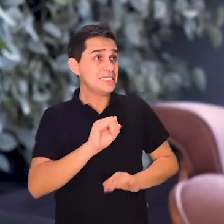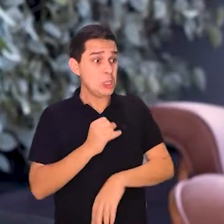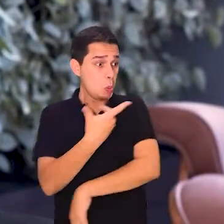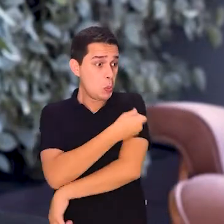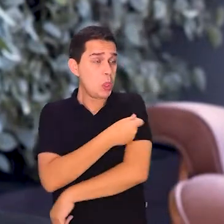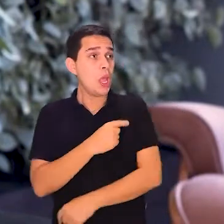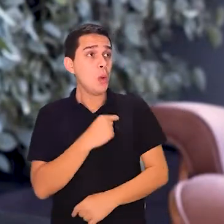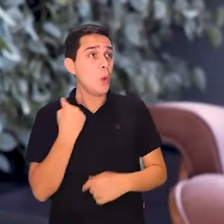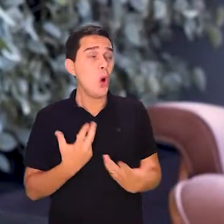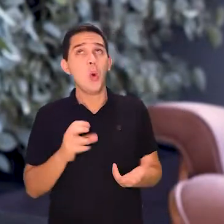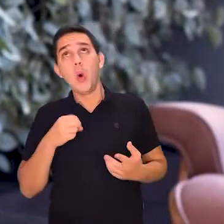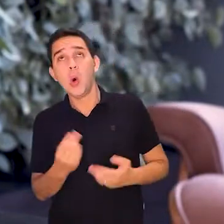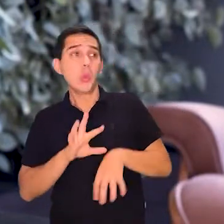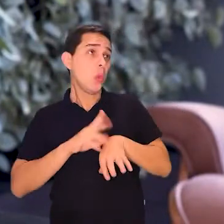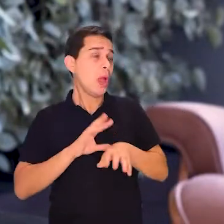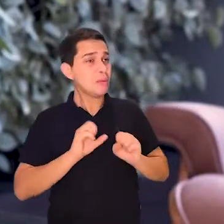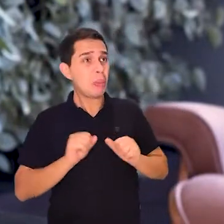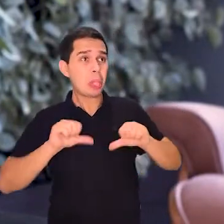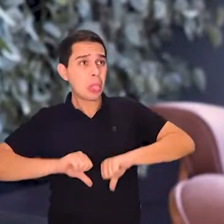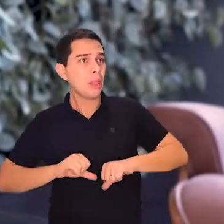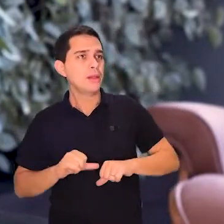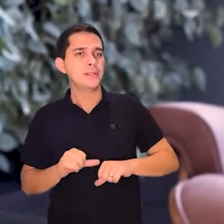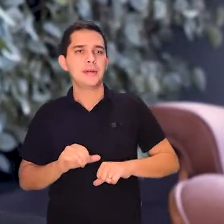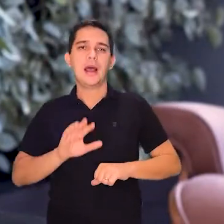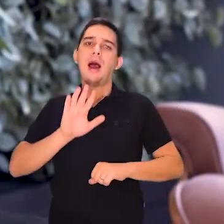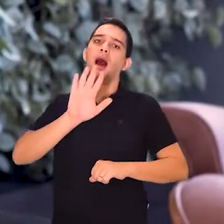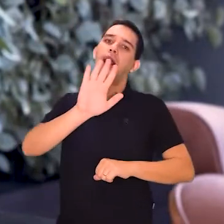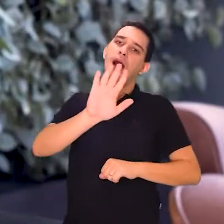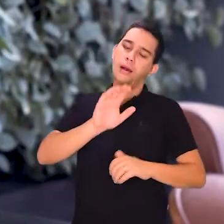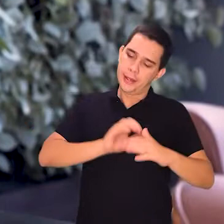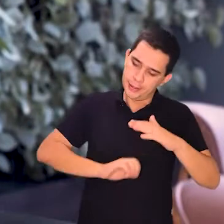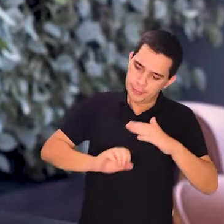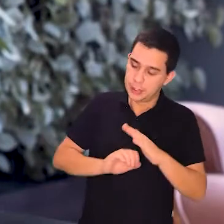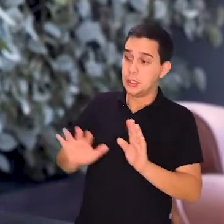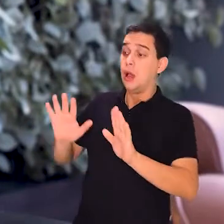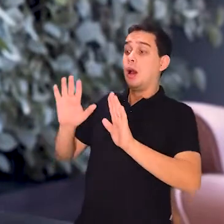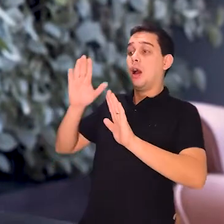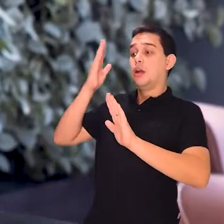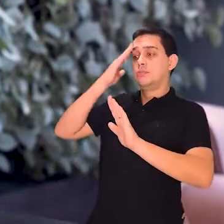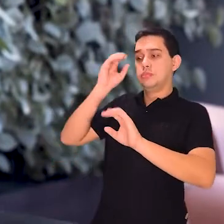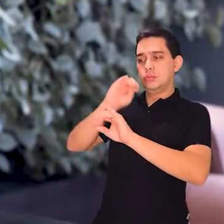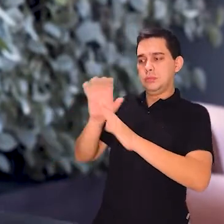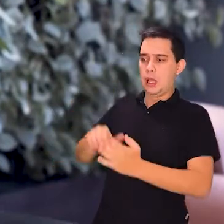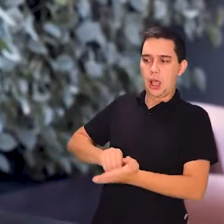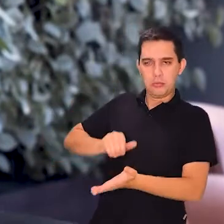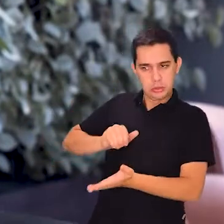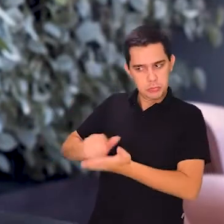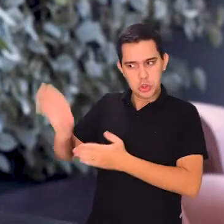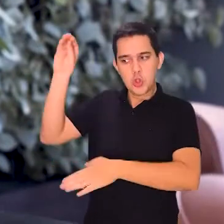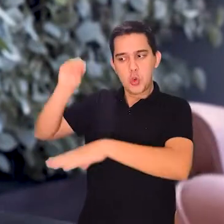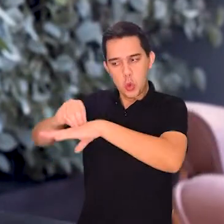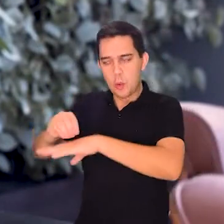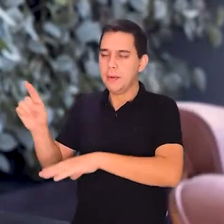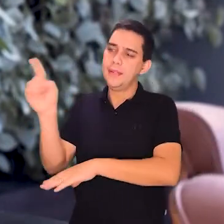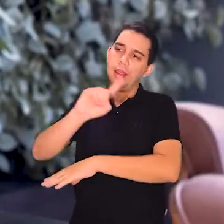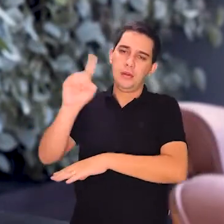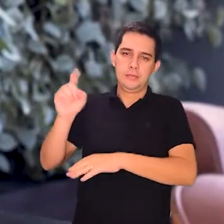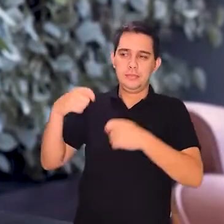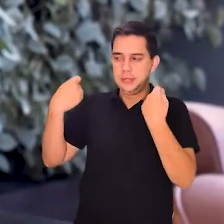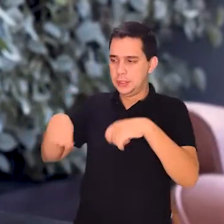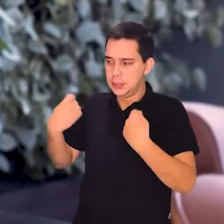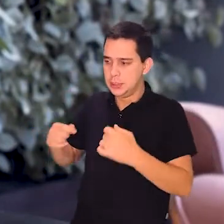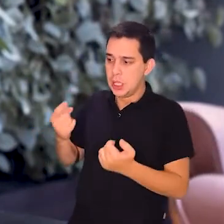que então o empregador não primasse pelo instituto da demissão por justa causa.